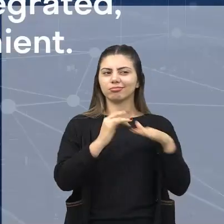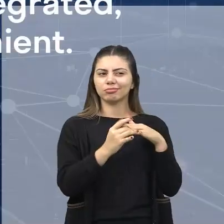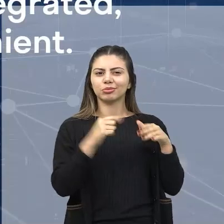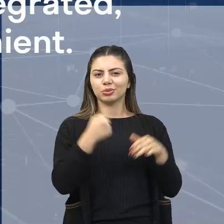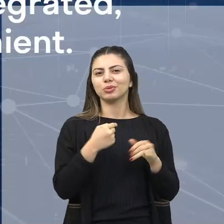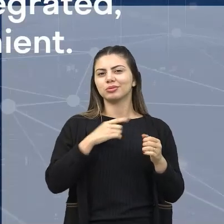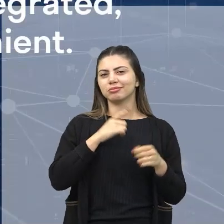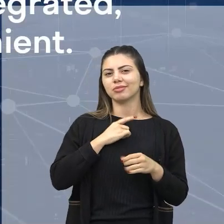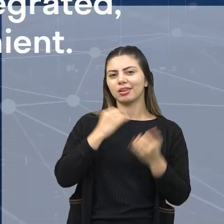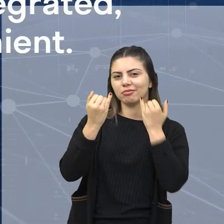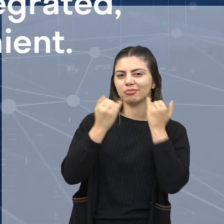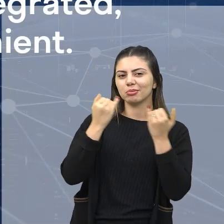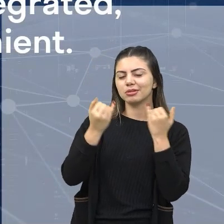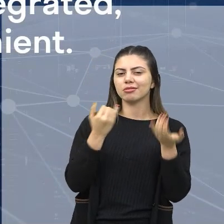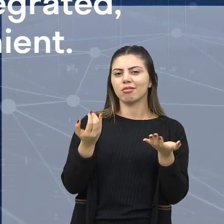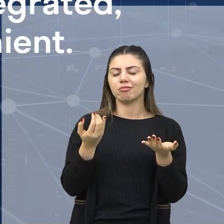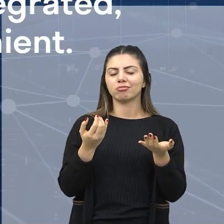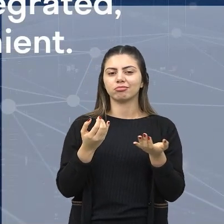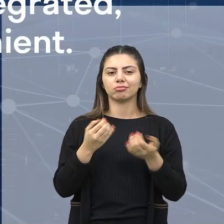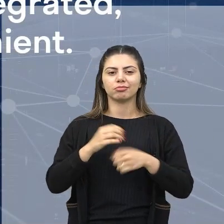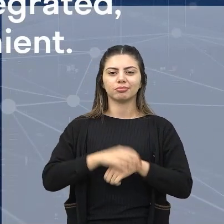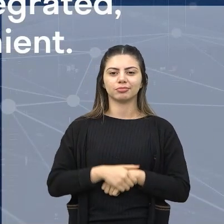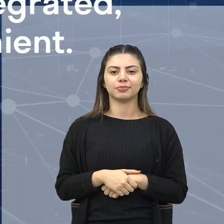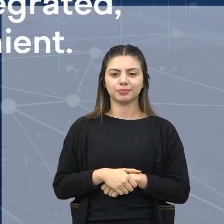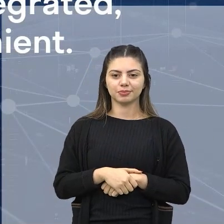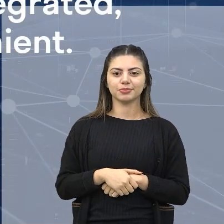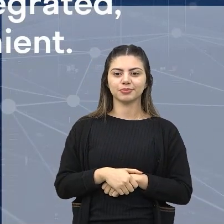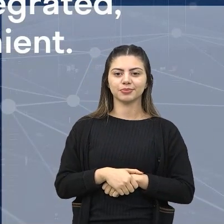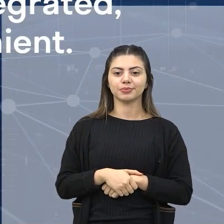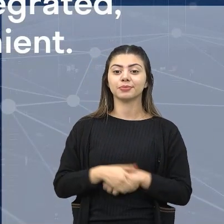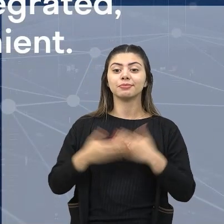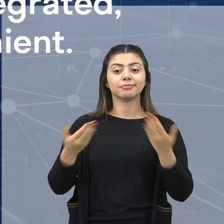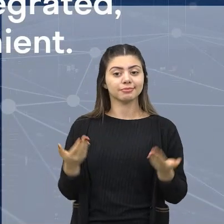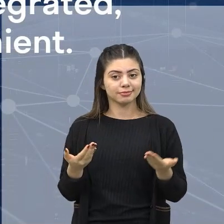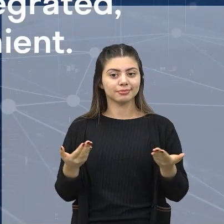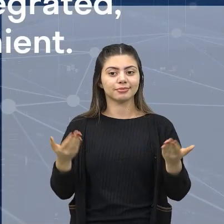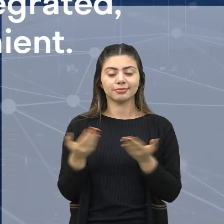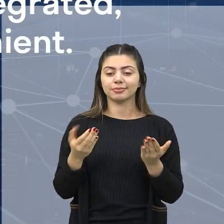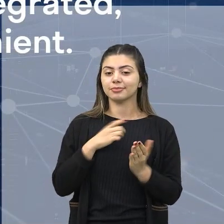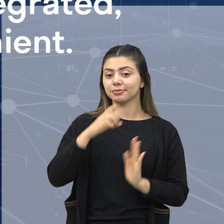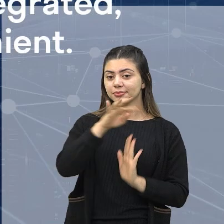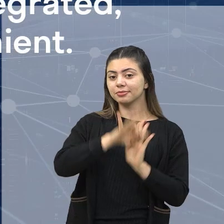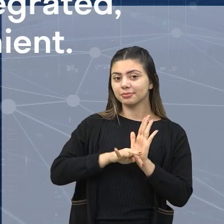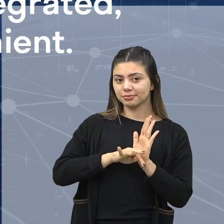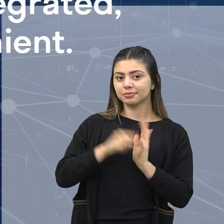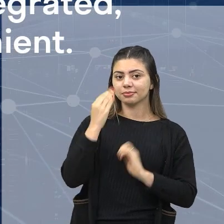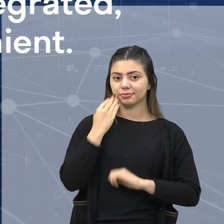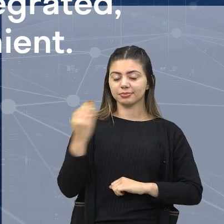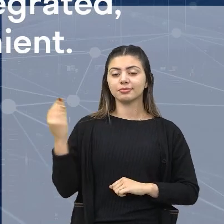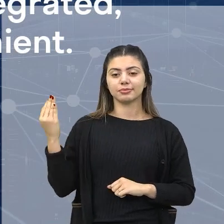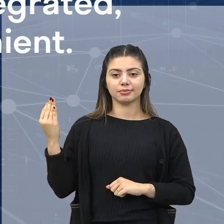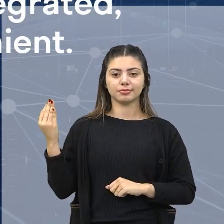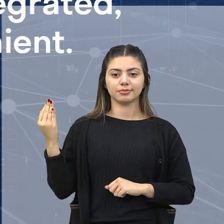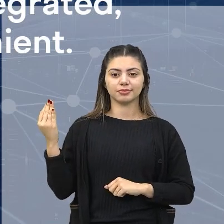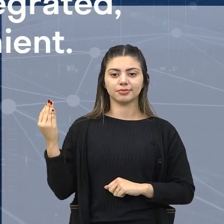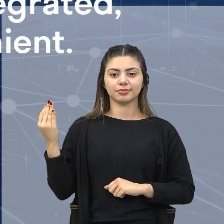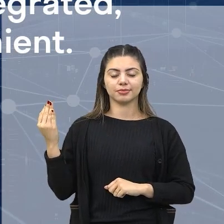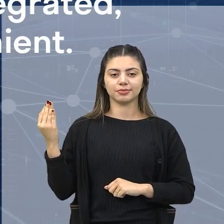uma olhada? Então aqui o nosso texto, né? Smart